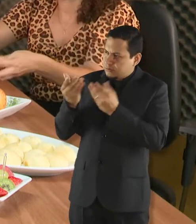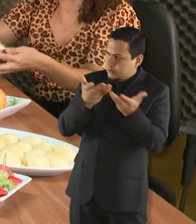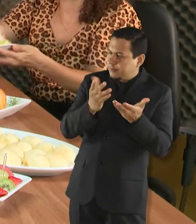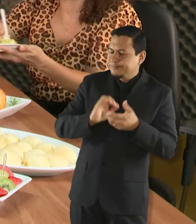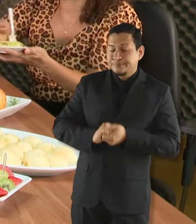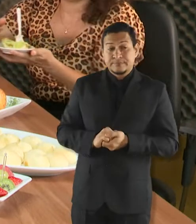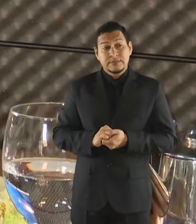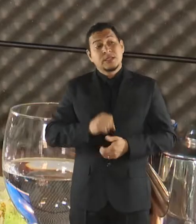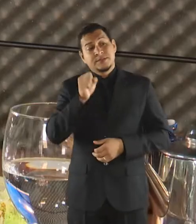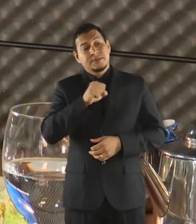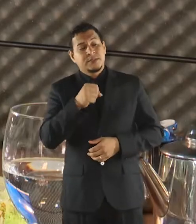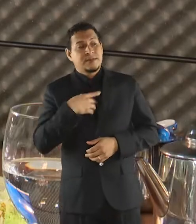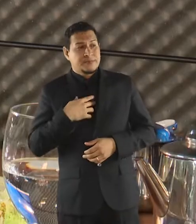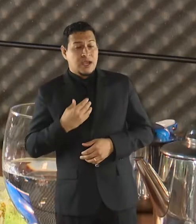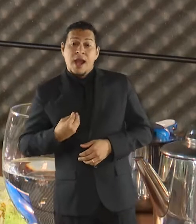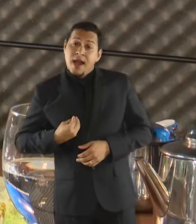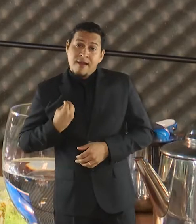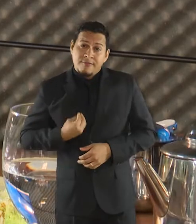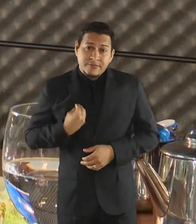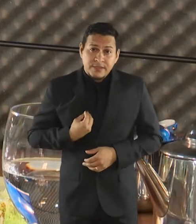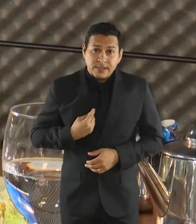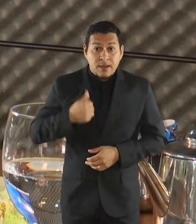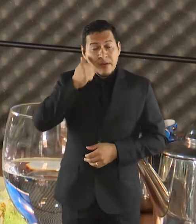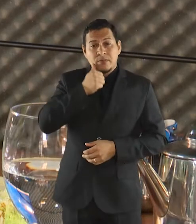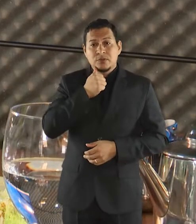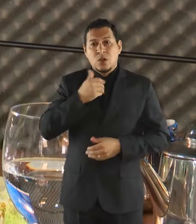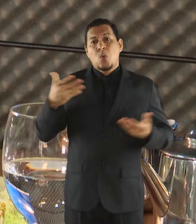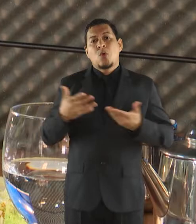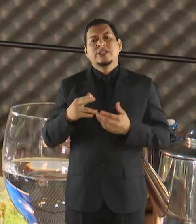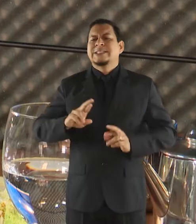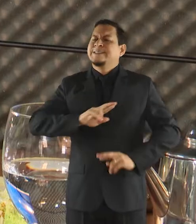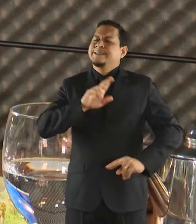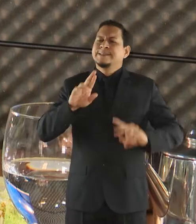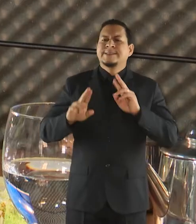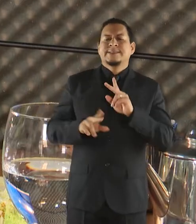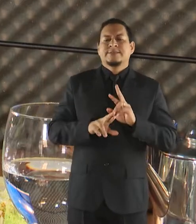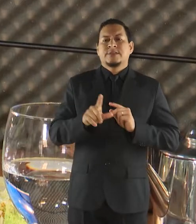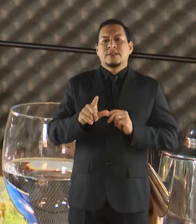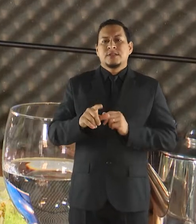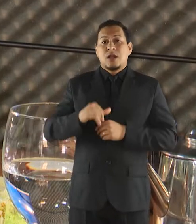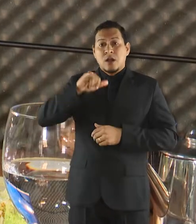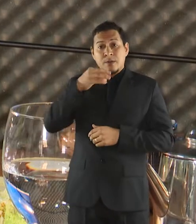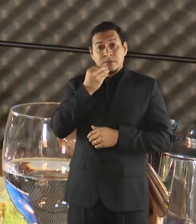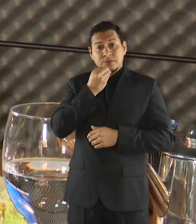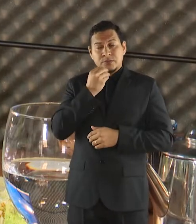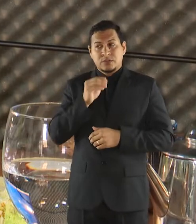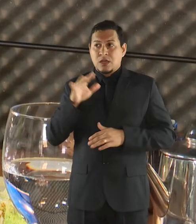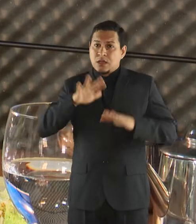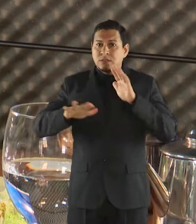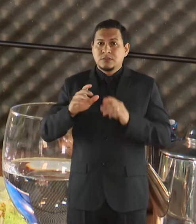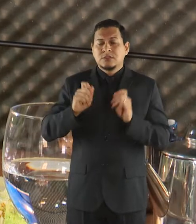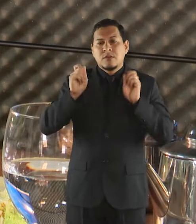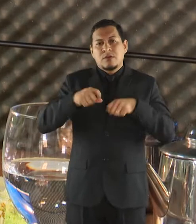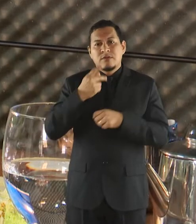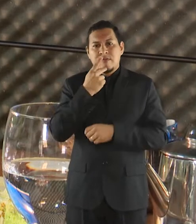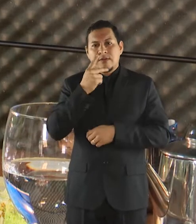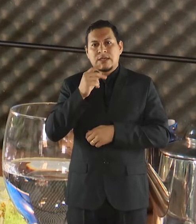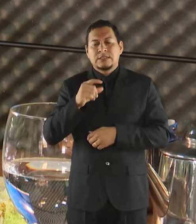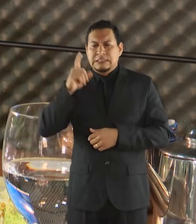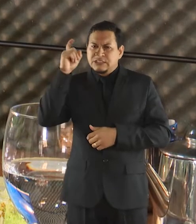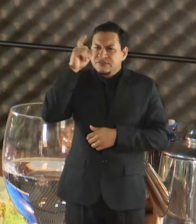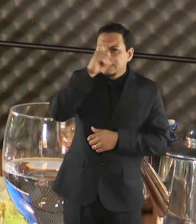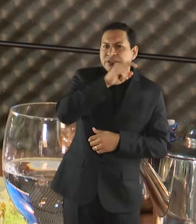Suelen, a vida para a mulher hoje ela é muito diferente, né? As Uhum. oportunidades, embora a gente fale